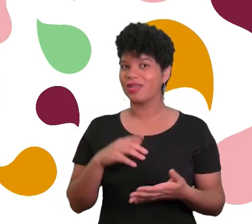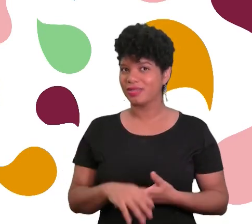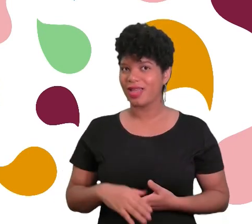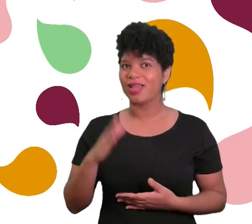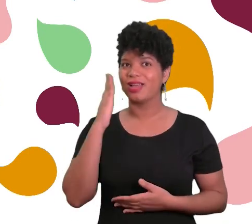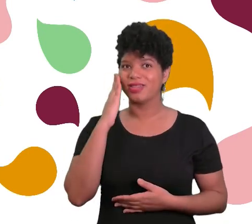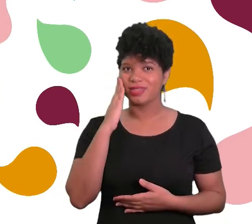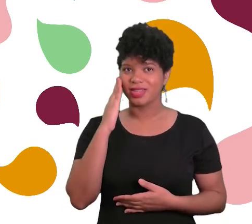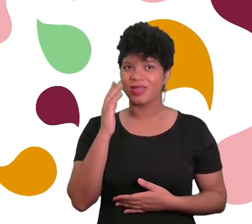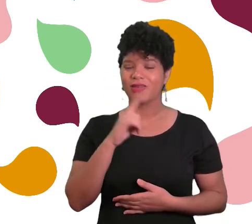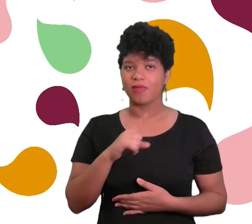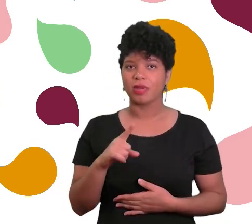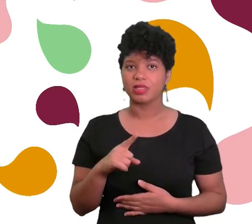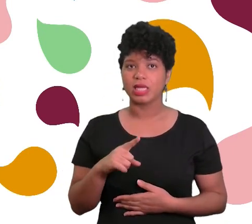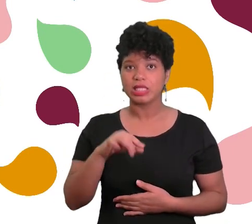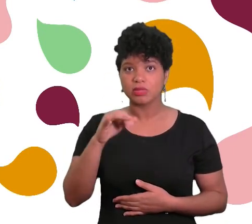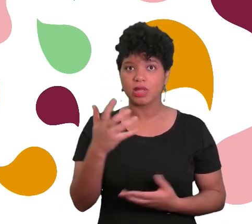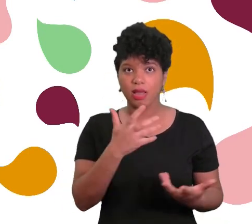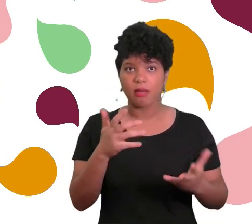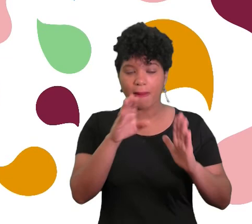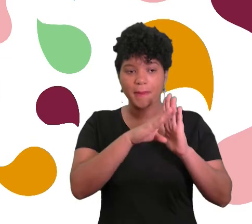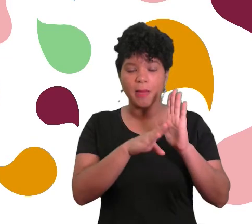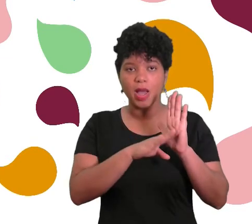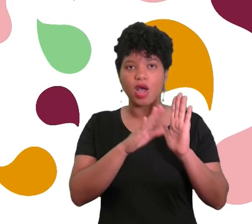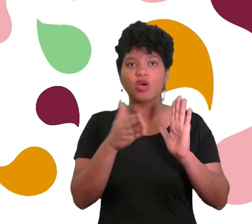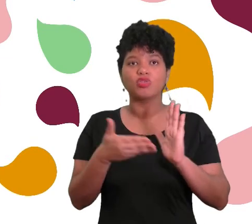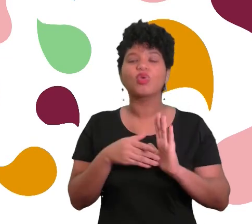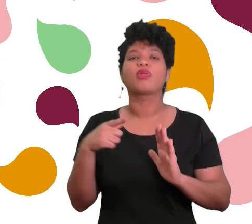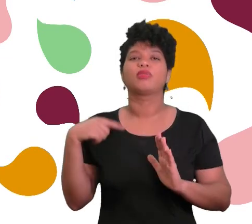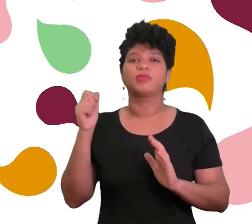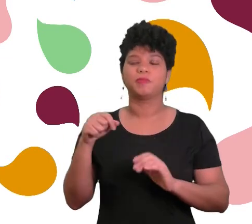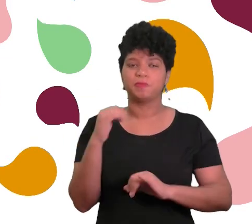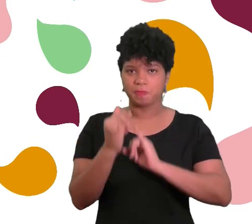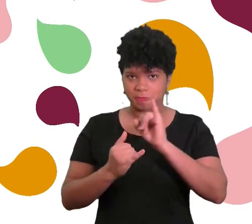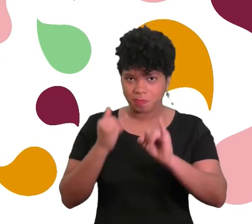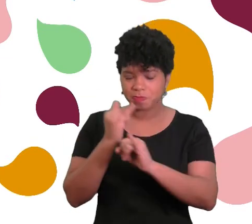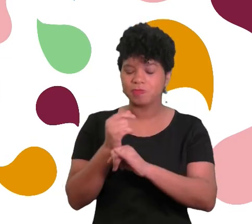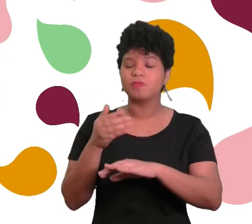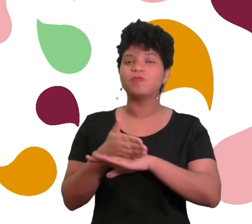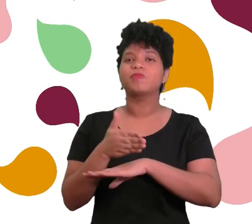quiserem a programação completa, é lá no